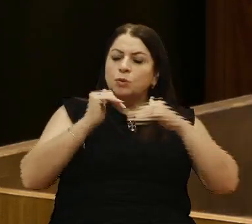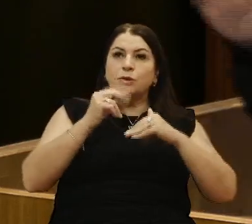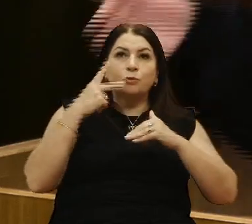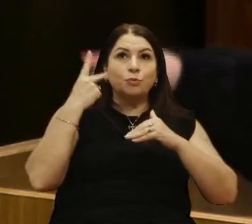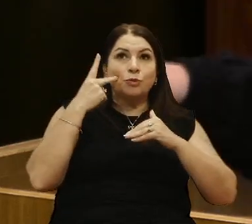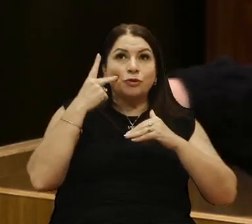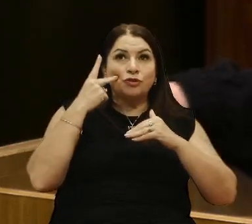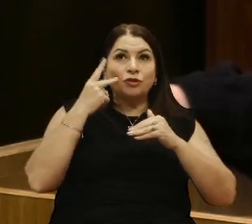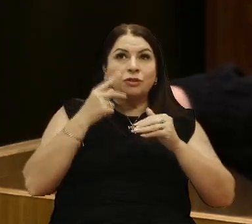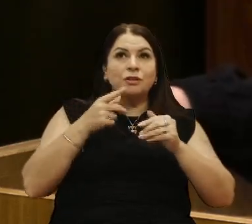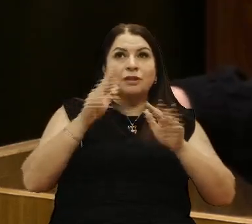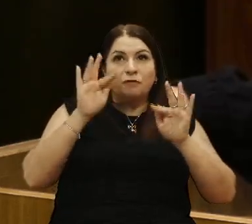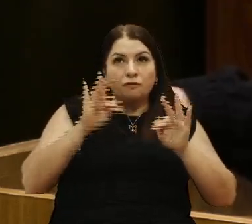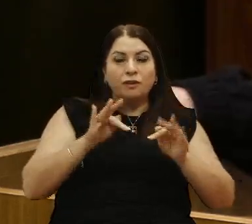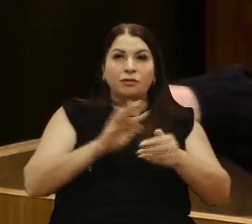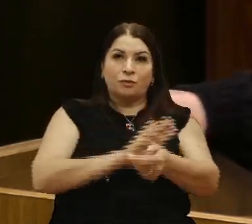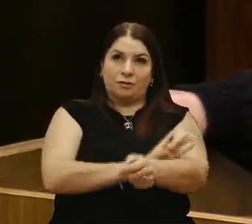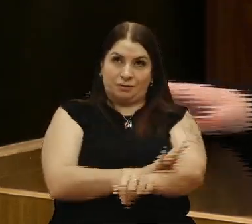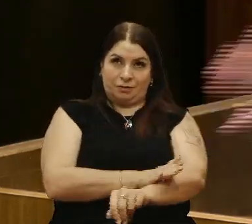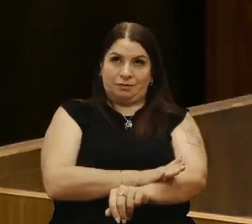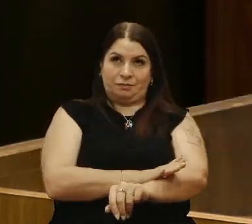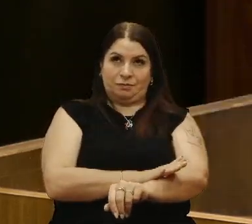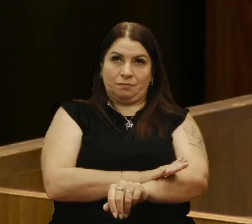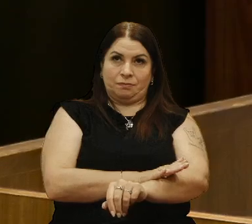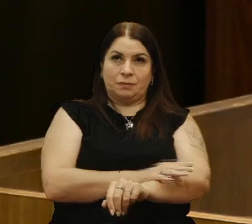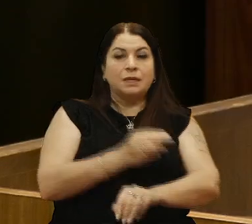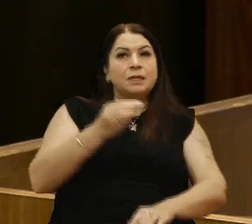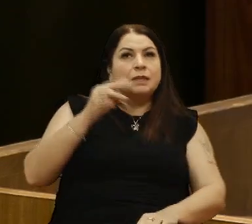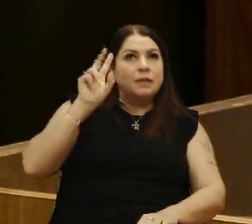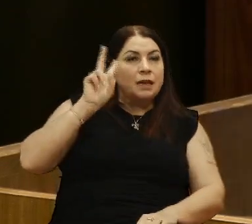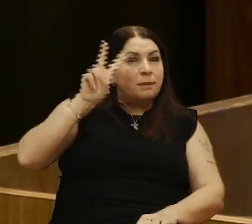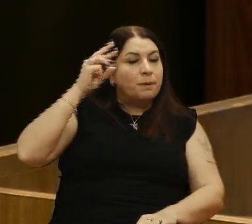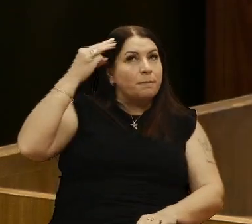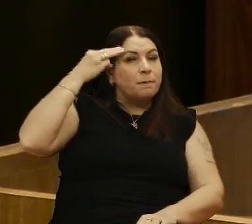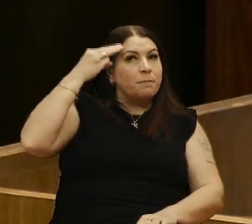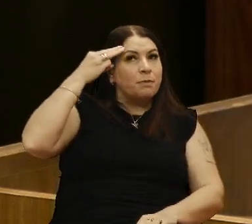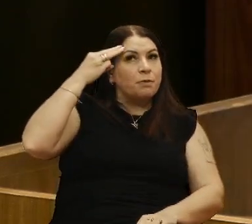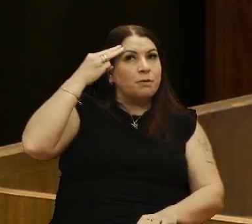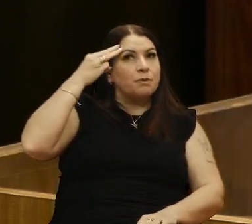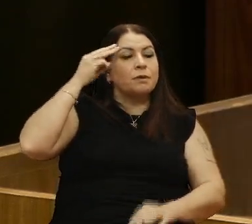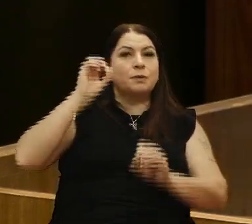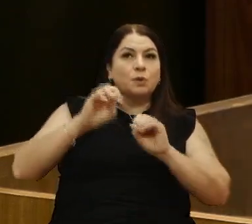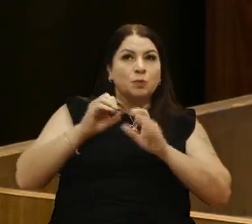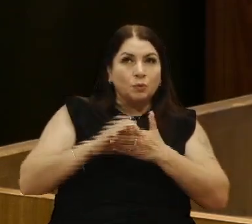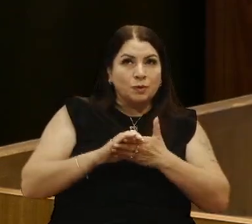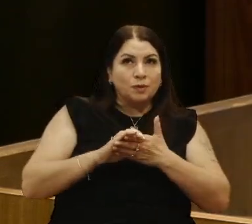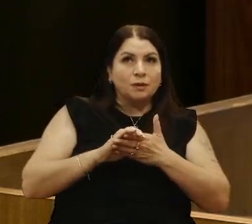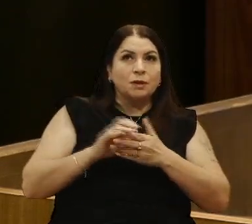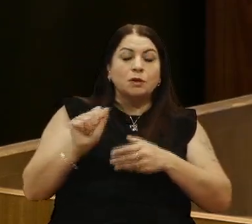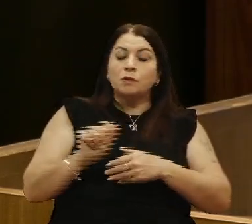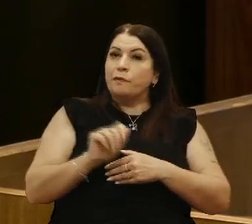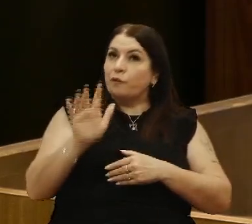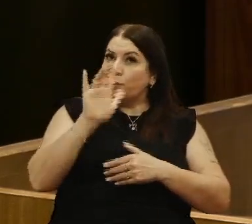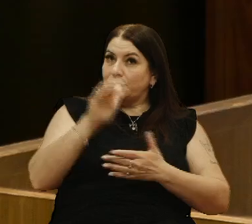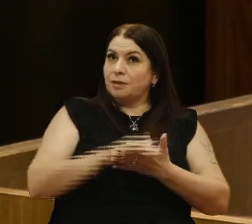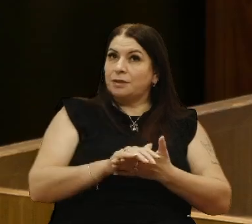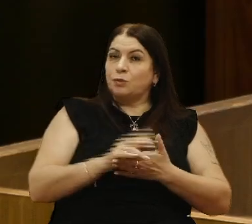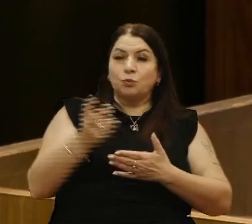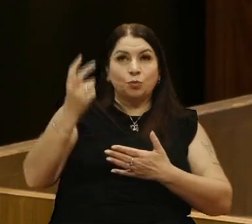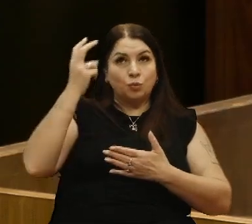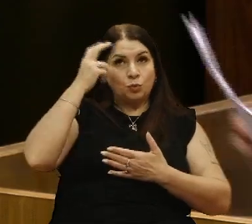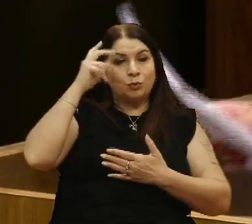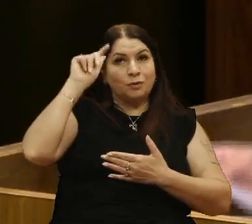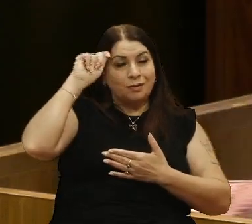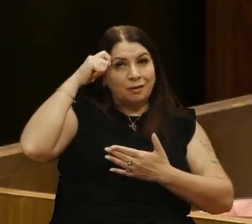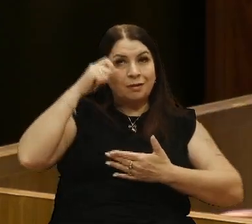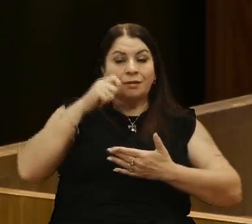política antirracista. A gente fala da memória, da educação e da valorização da cultura